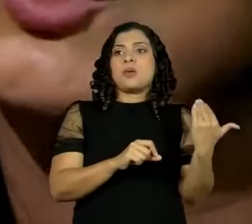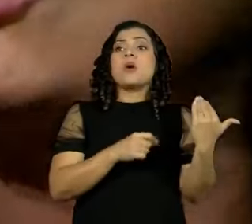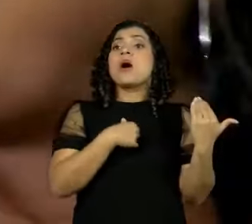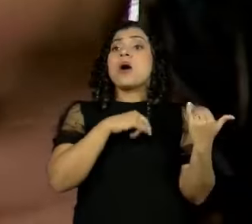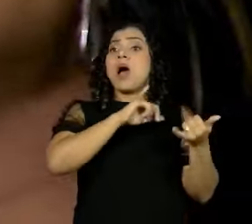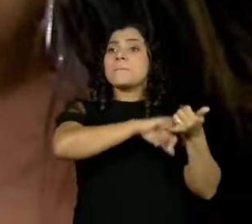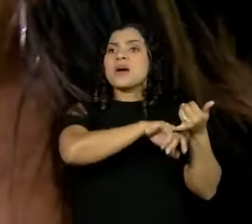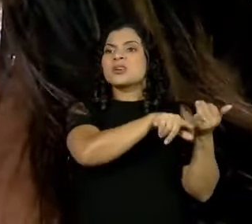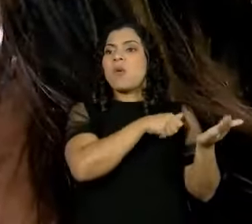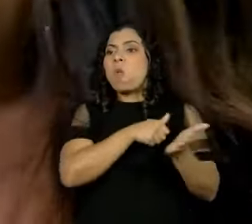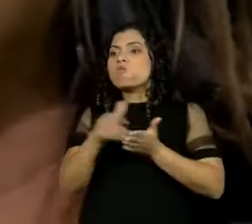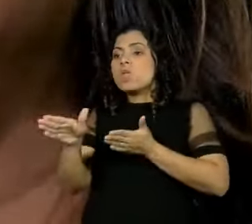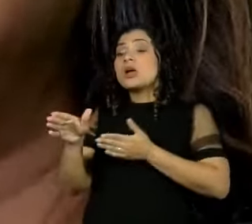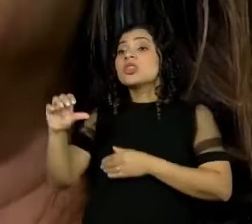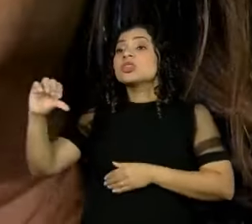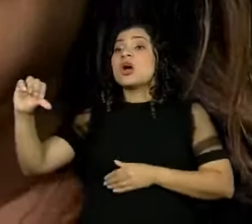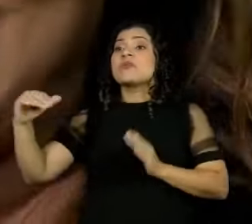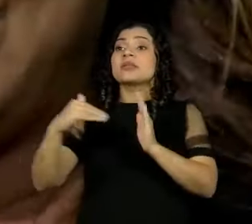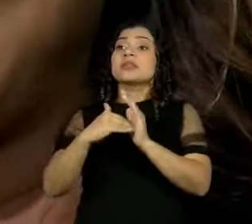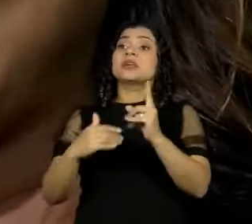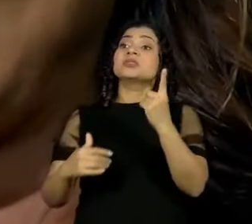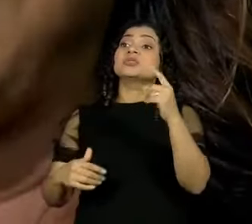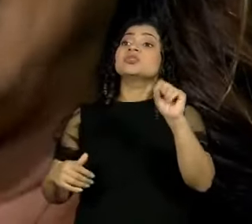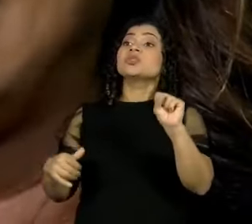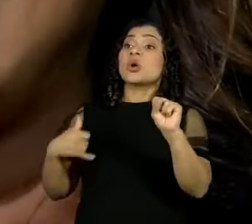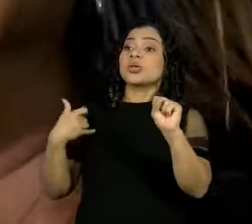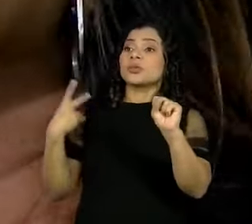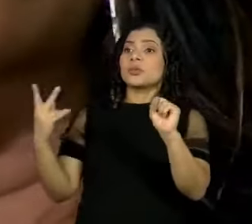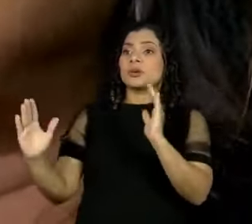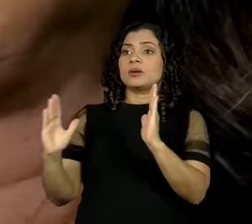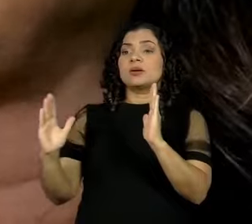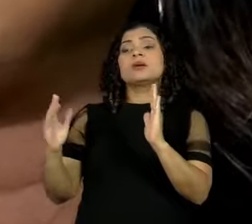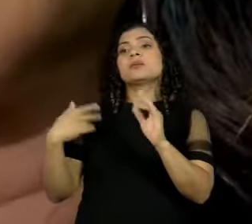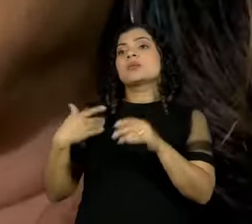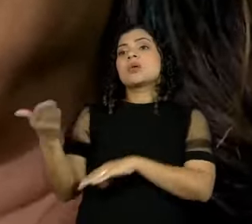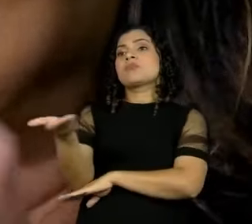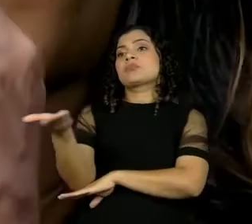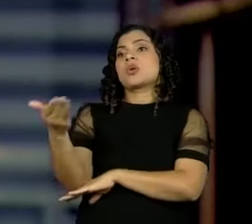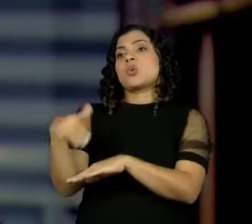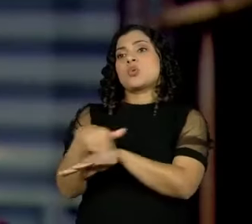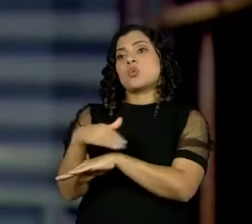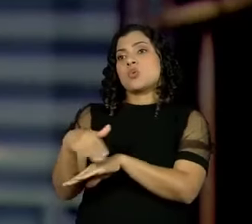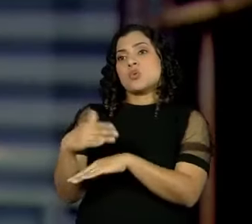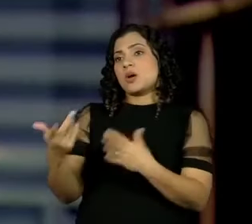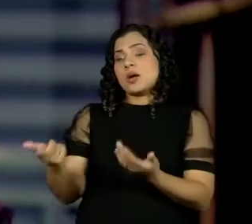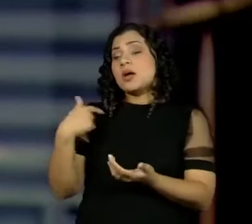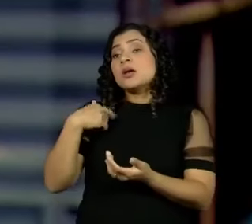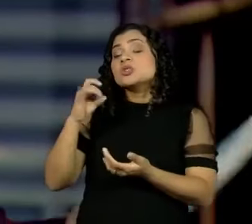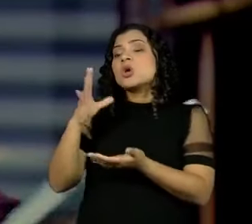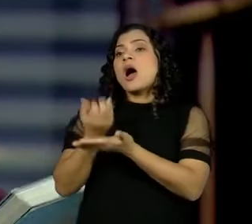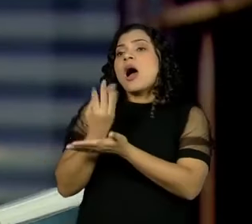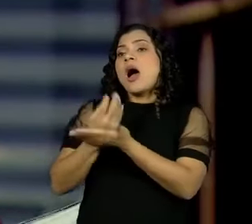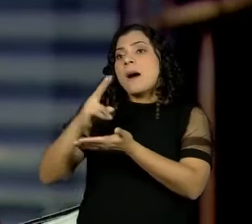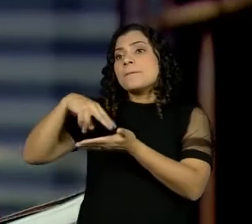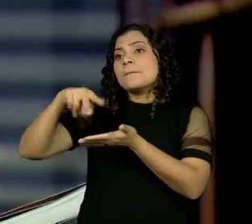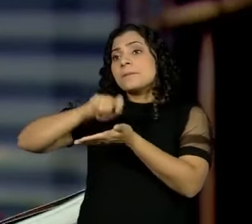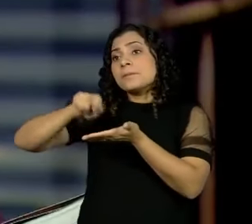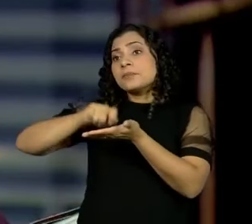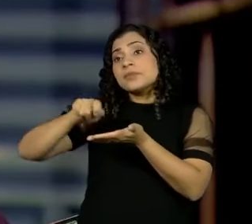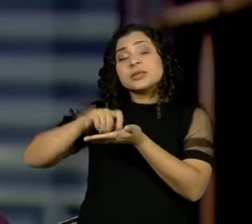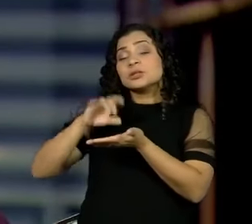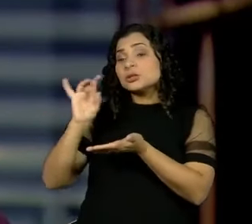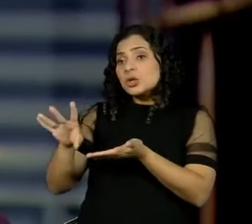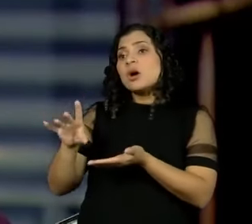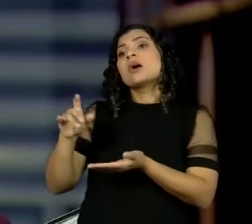passa dos 9 aos 18 na rua só vai ser Alfabetizado aos 18 anos aí não acreditava essa história né E tem histórias o livro tá aqui pessoal